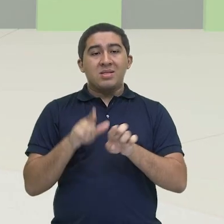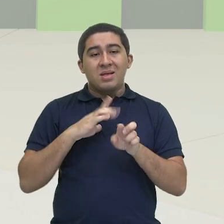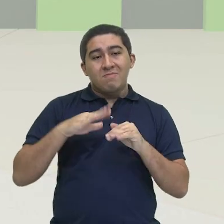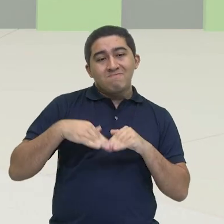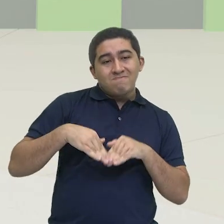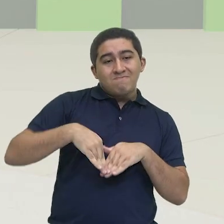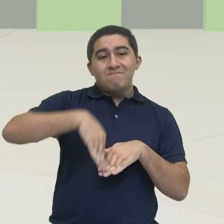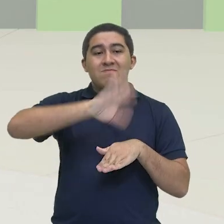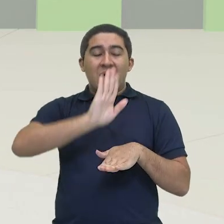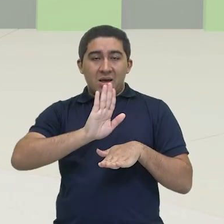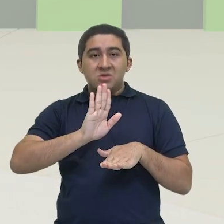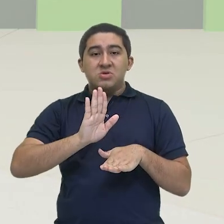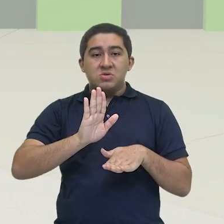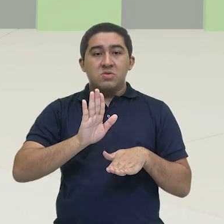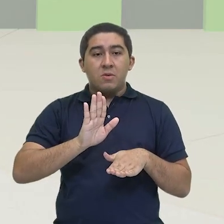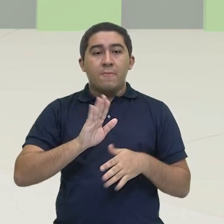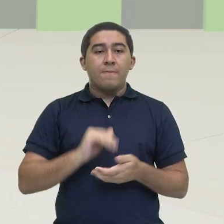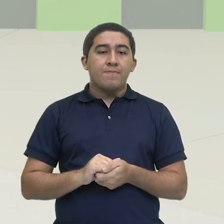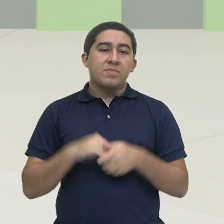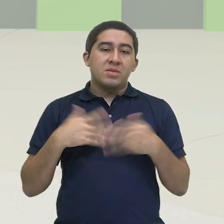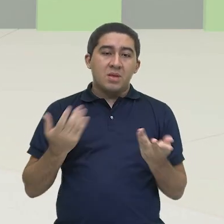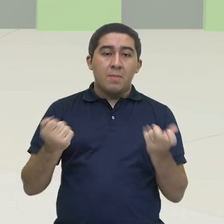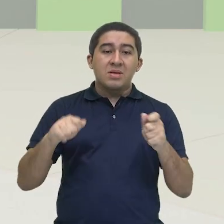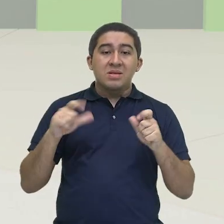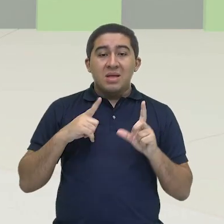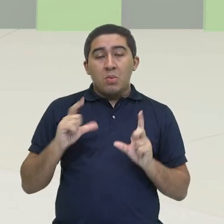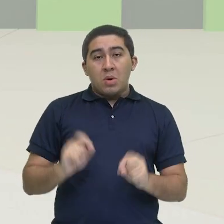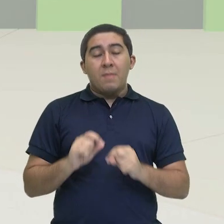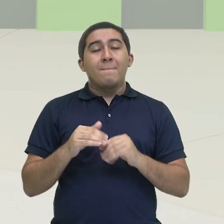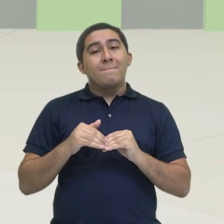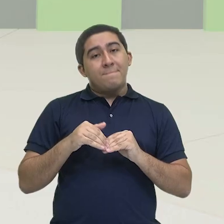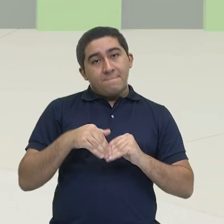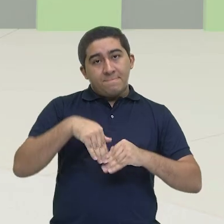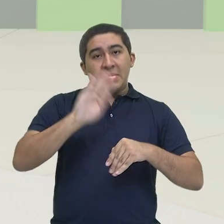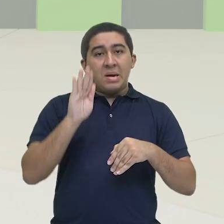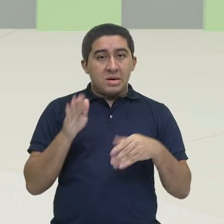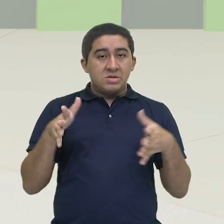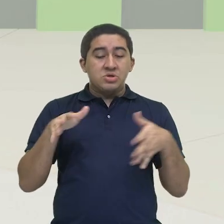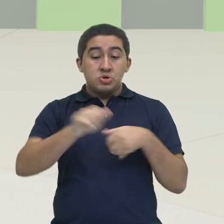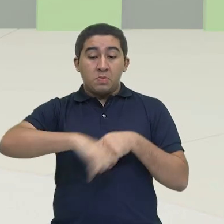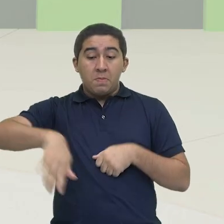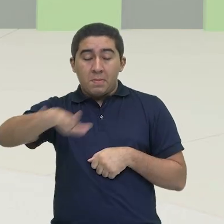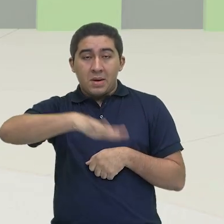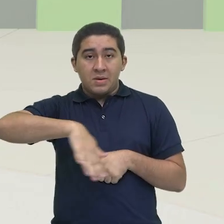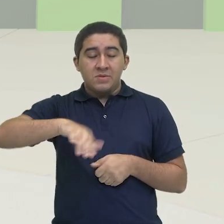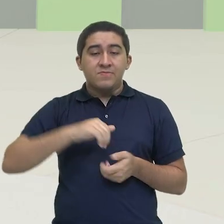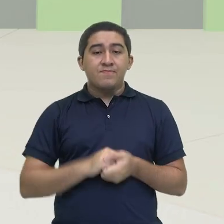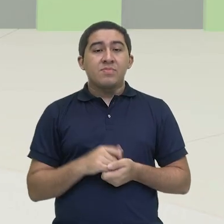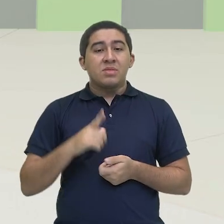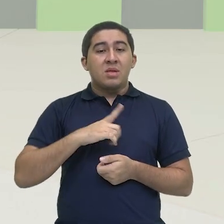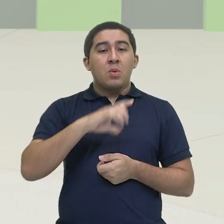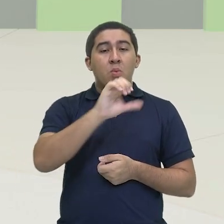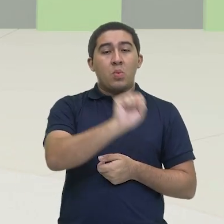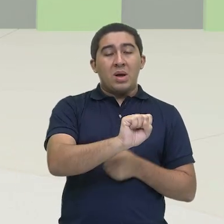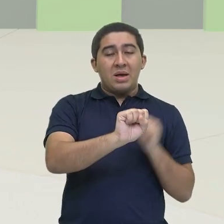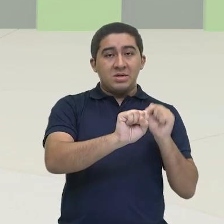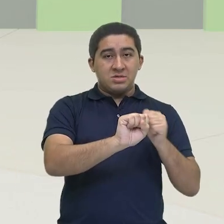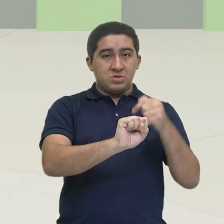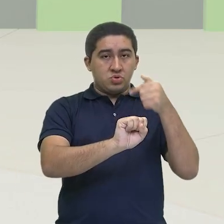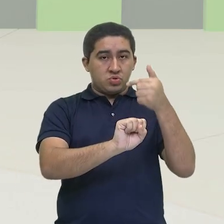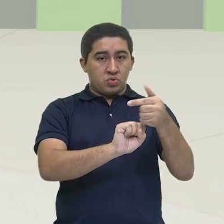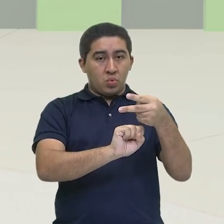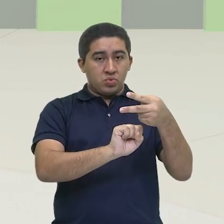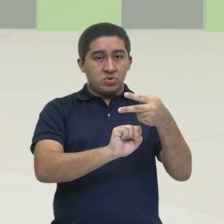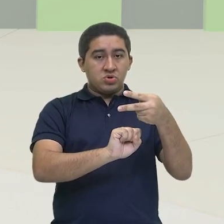mais moradores ali naquela camada. Então, precisa ter mais quartinhos. Então, vai ter o quartinho S, que só cabem 2